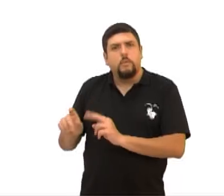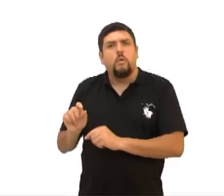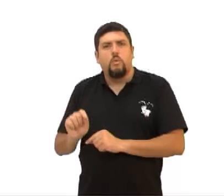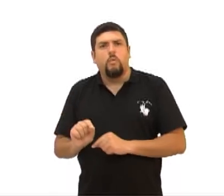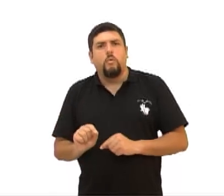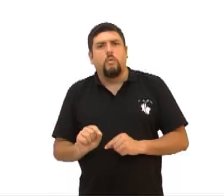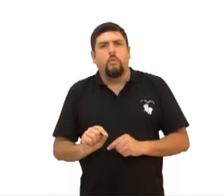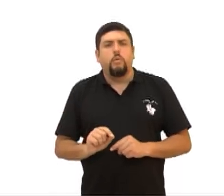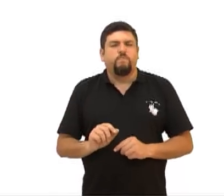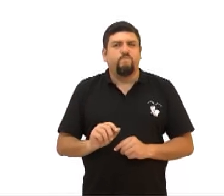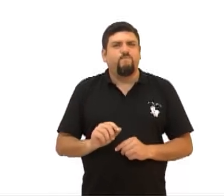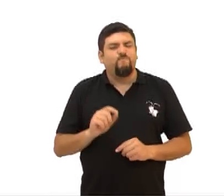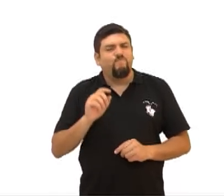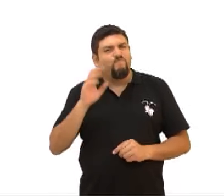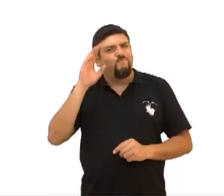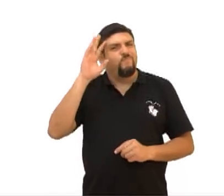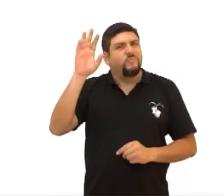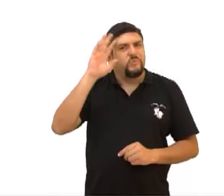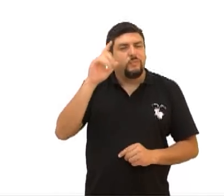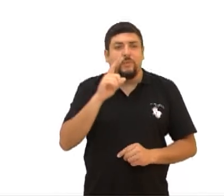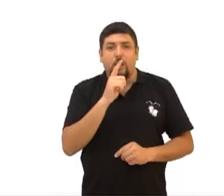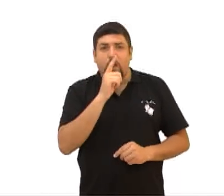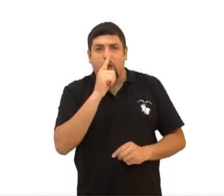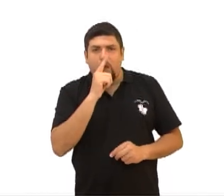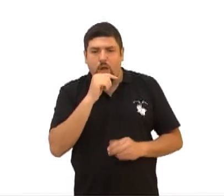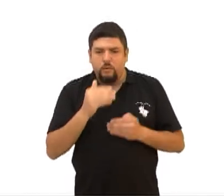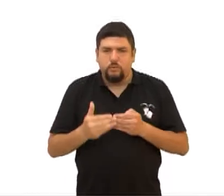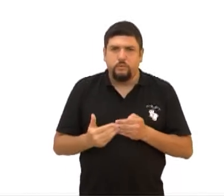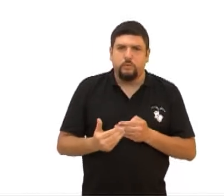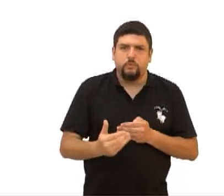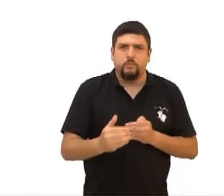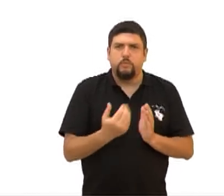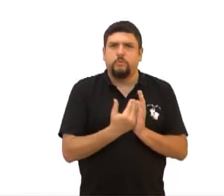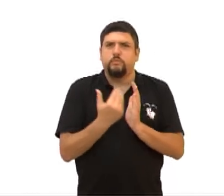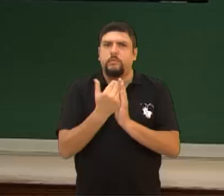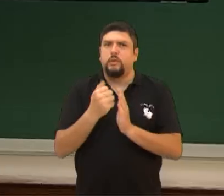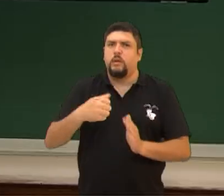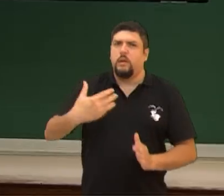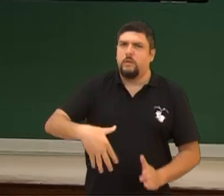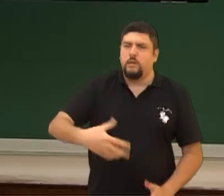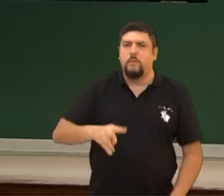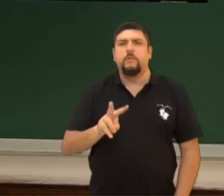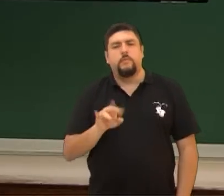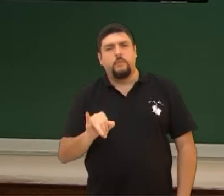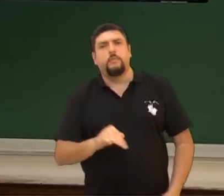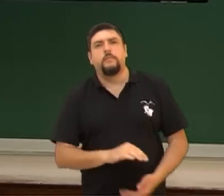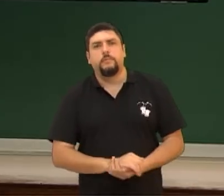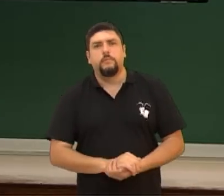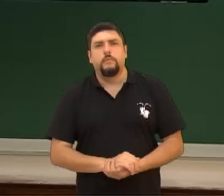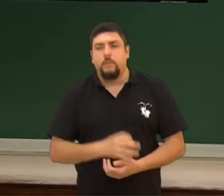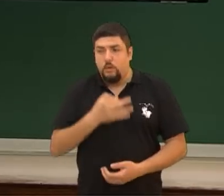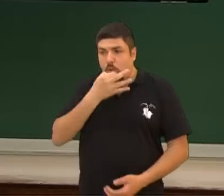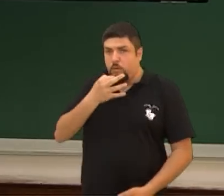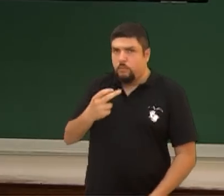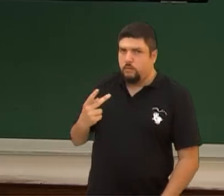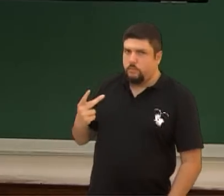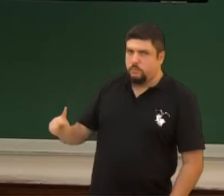o preço sofrerá um aumento, né, nos próximos 6 meses, segundo a opinião dos entrevistados, obviamente,